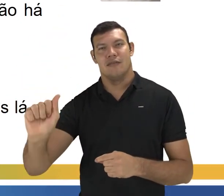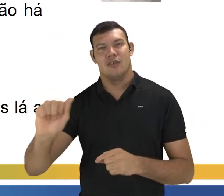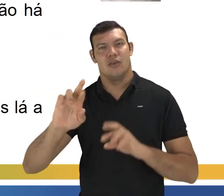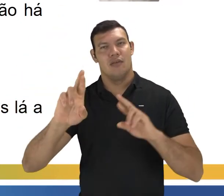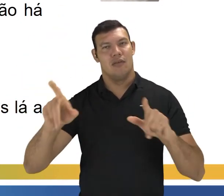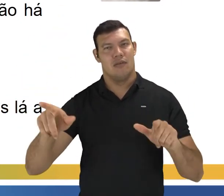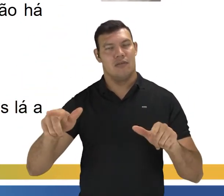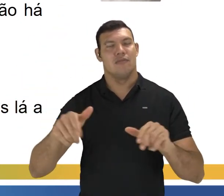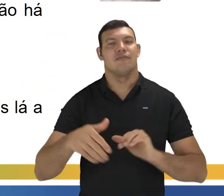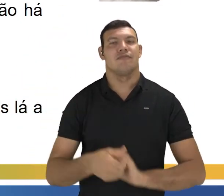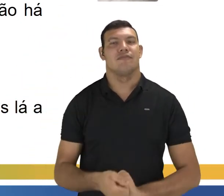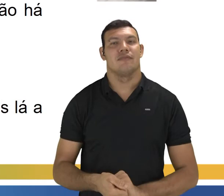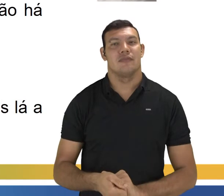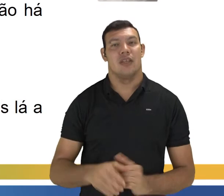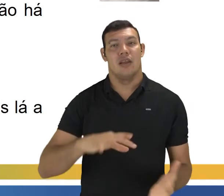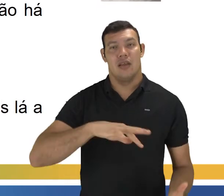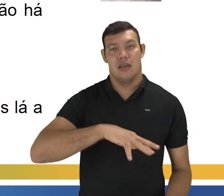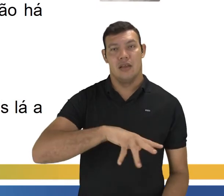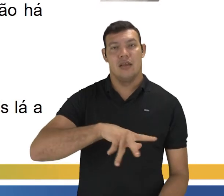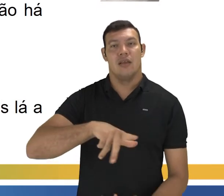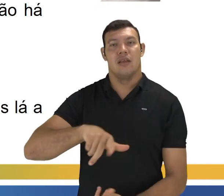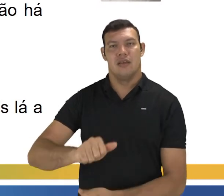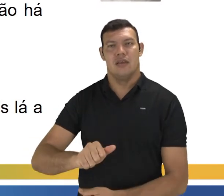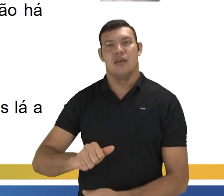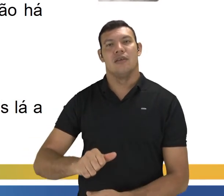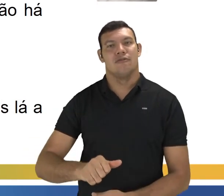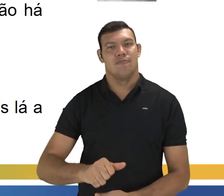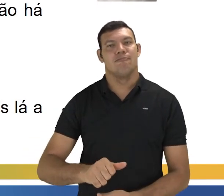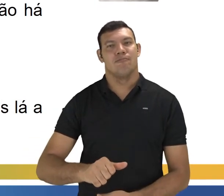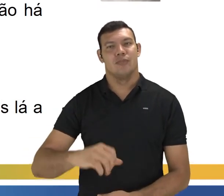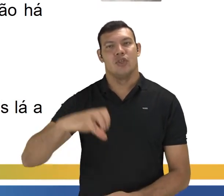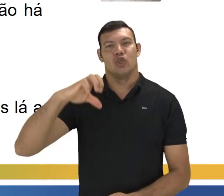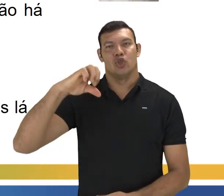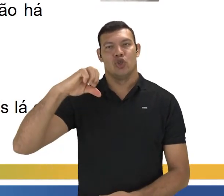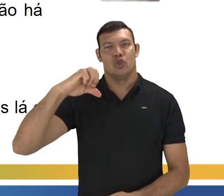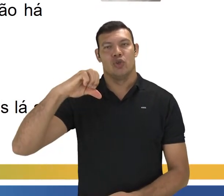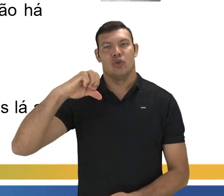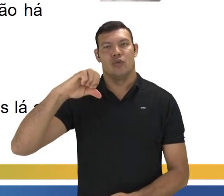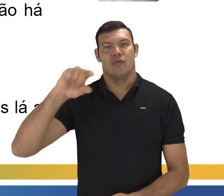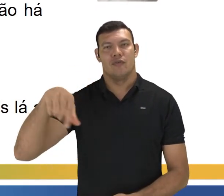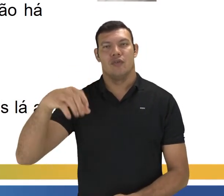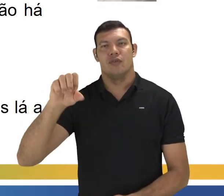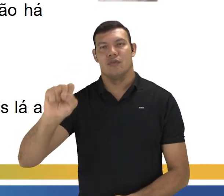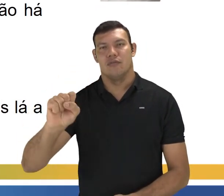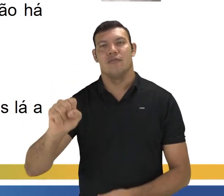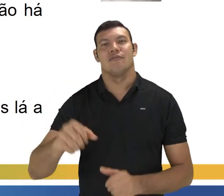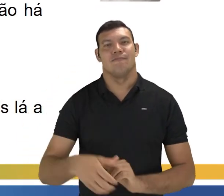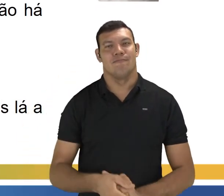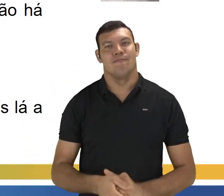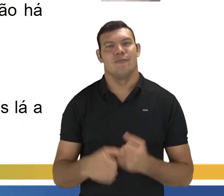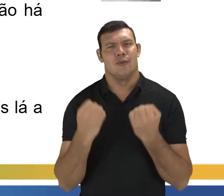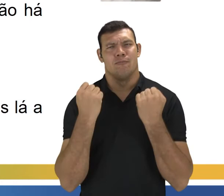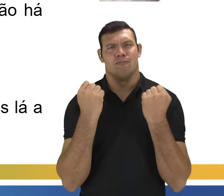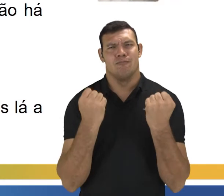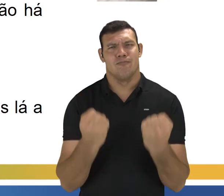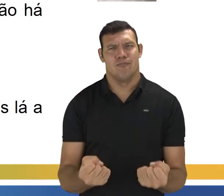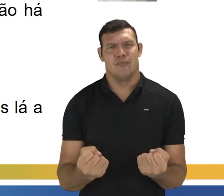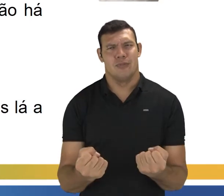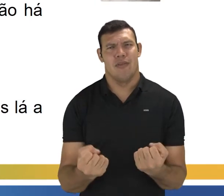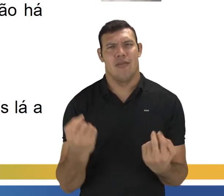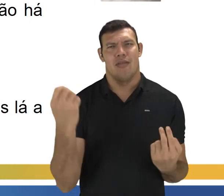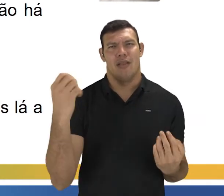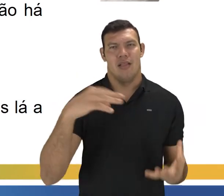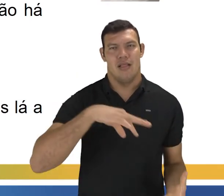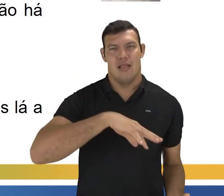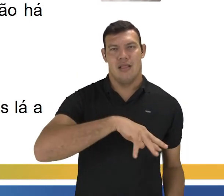tá ação da gravidade é 1,6 metros por segundo ao quadrado na terra é 9,8 metros por segundo